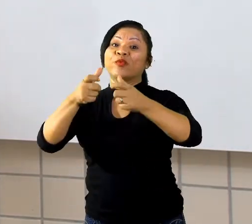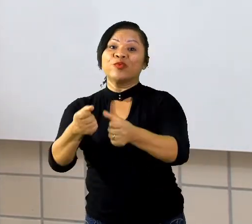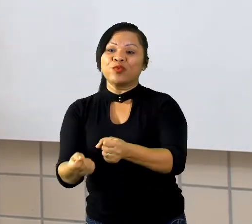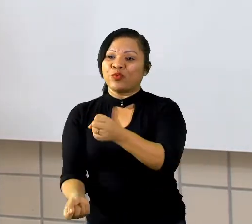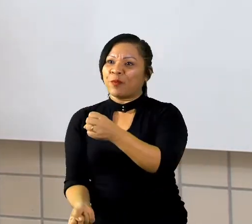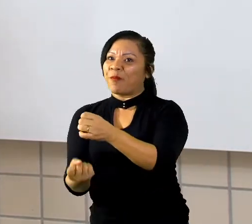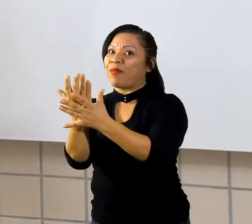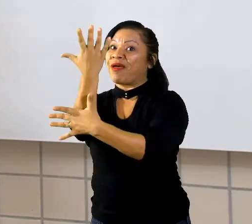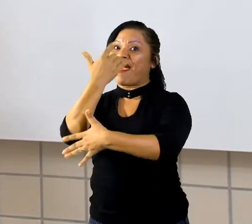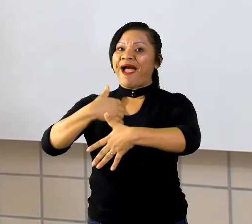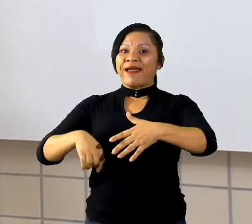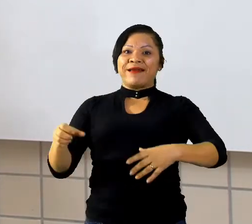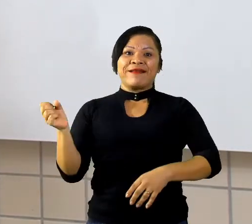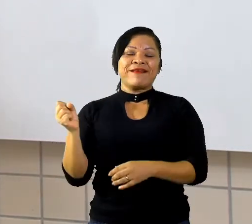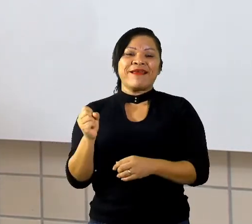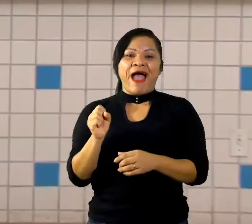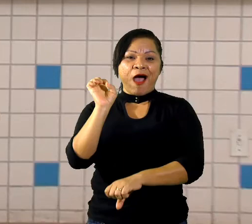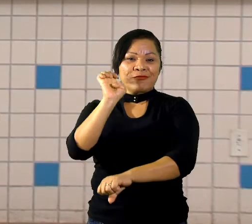novo estado.